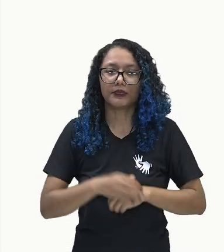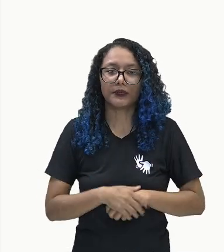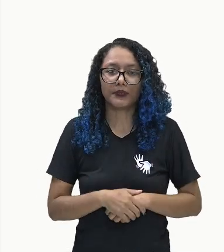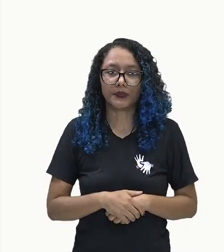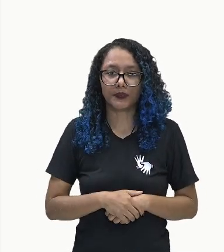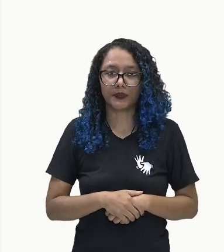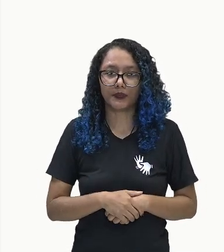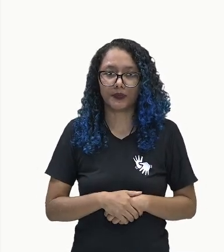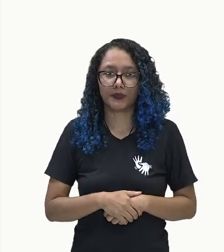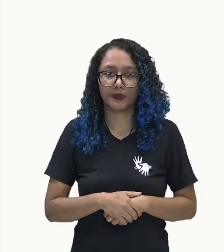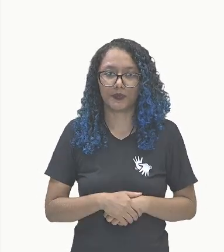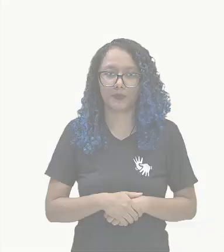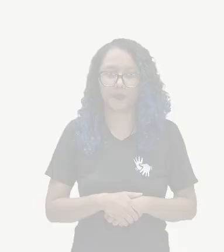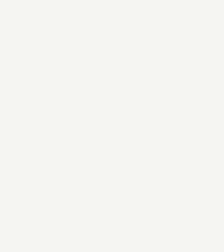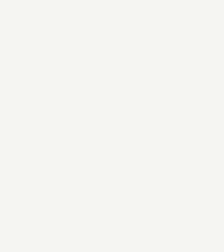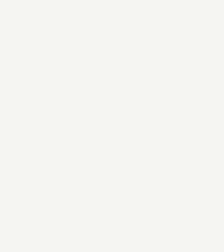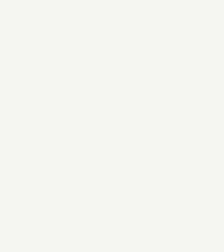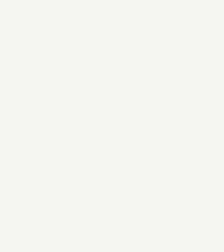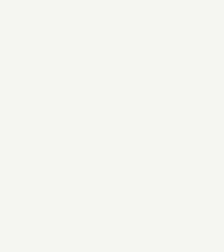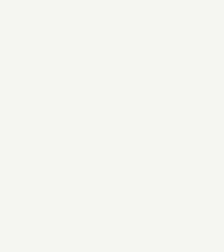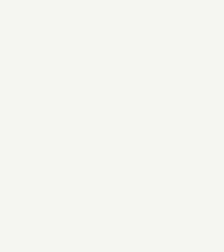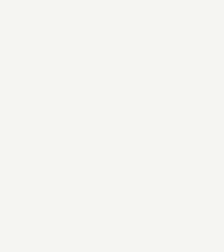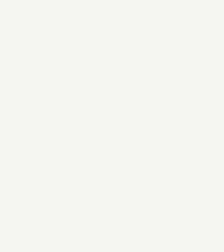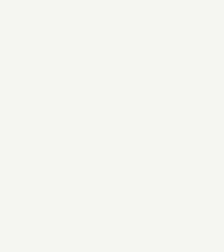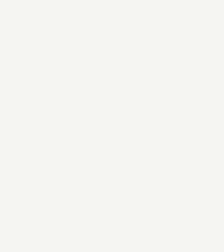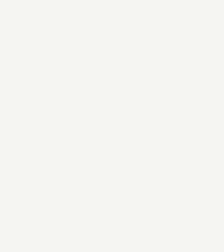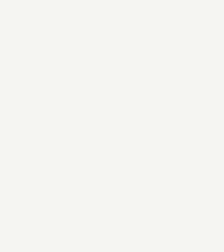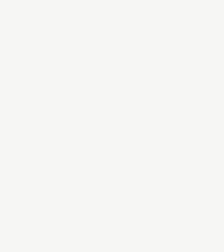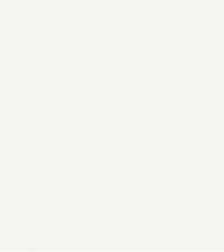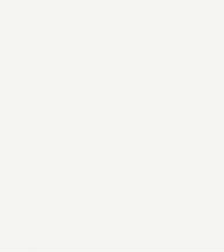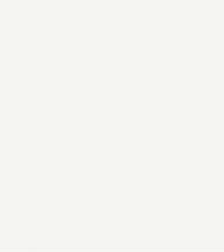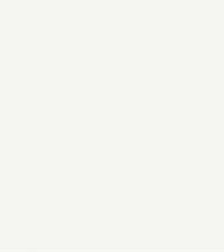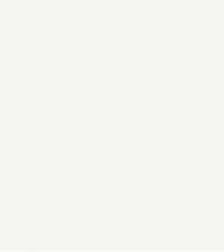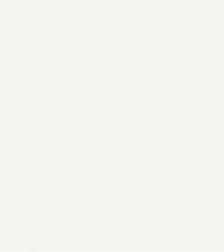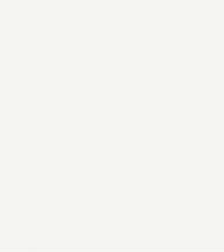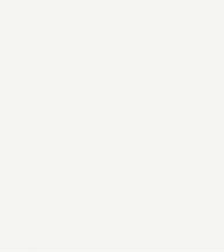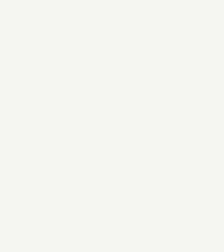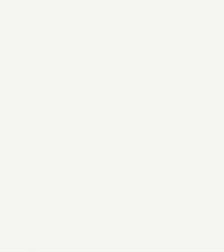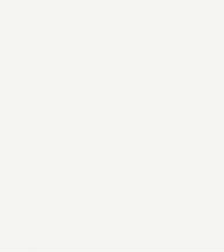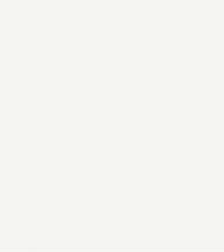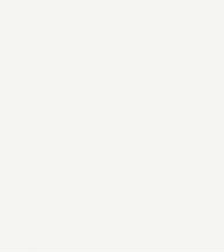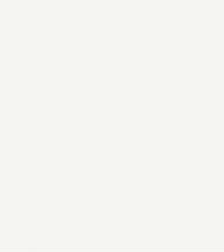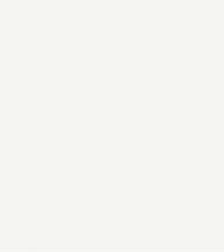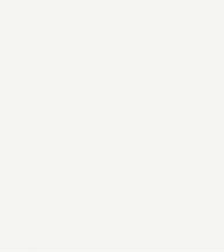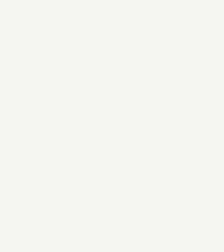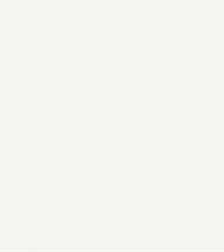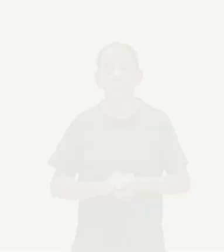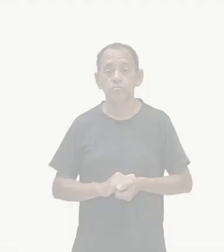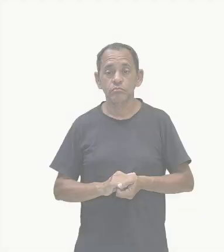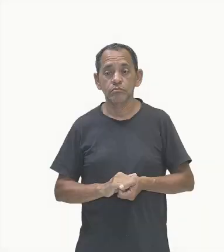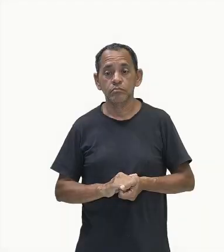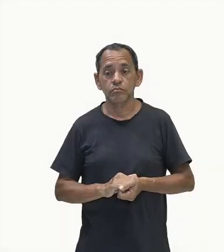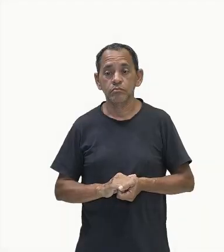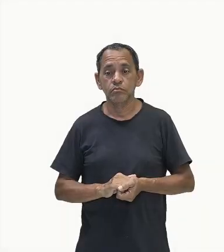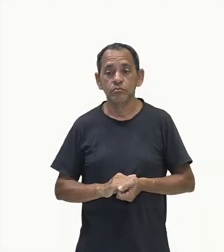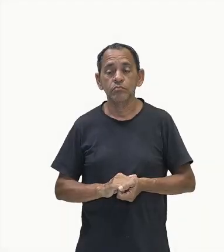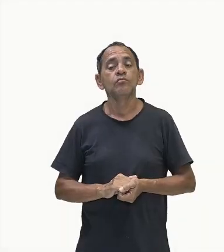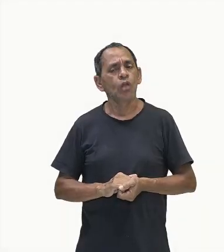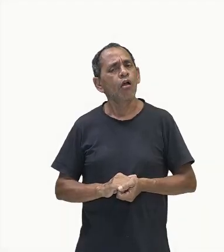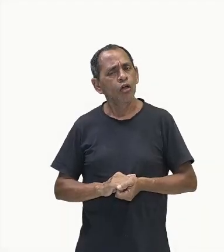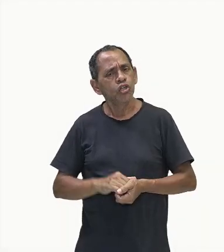do masculino, né, reprodução, divisão celular por meiose dos espermatozoides, vai ter